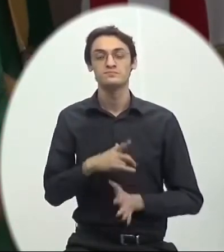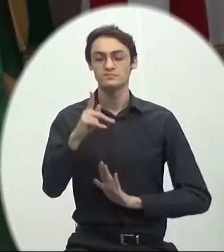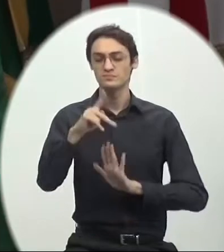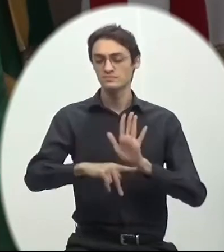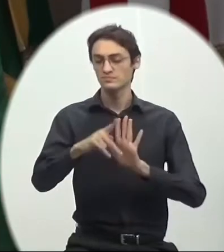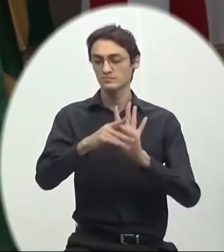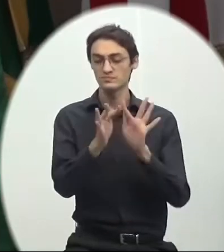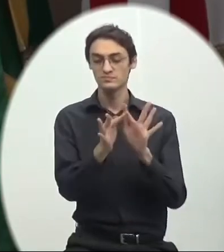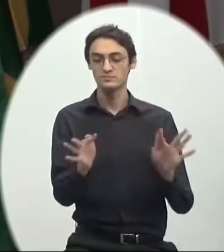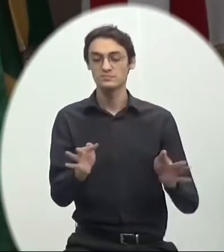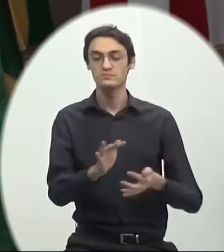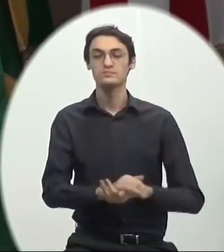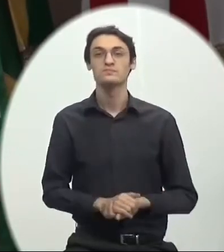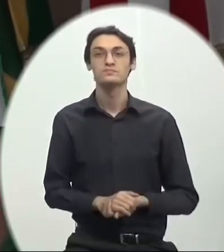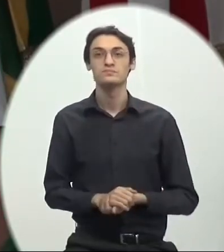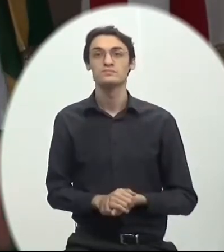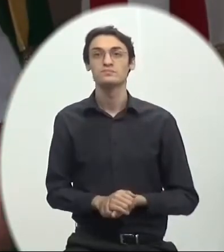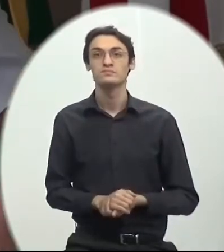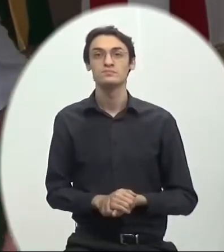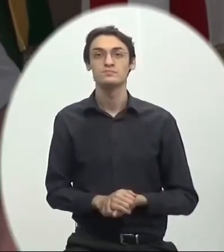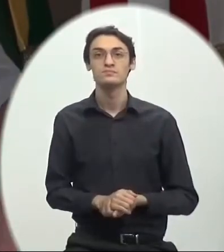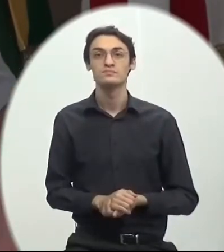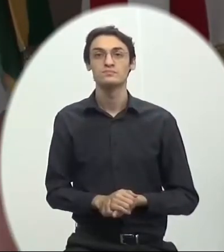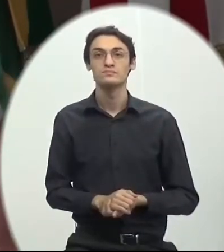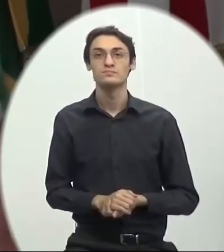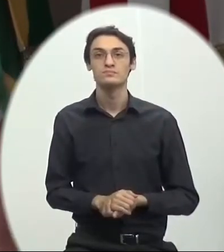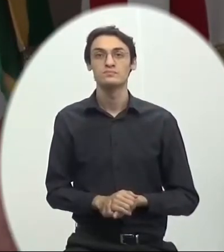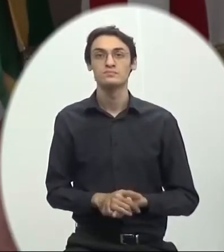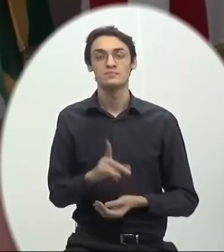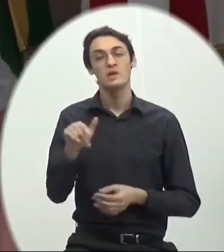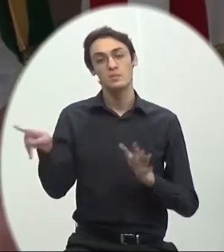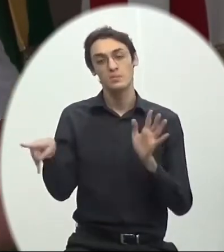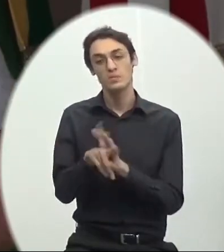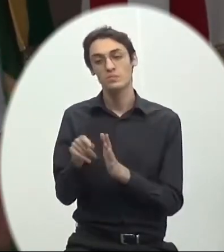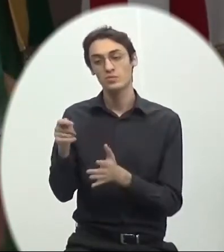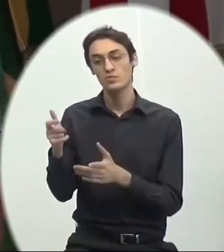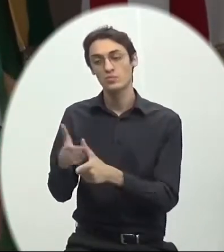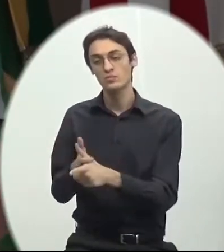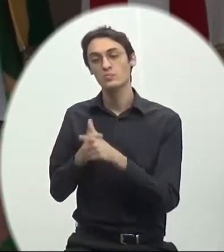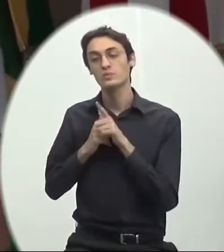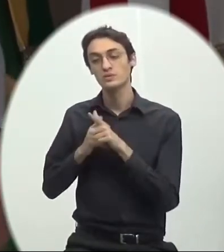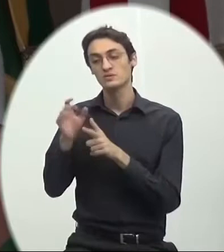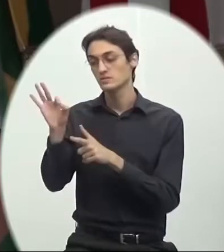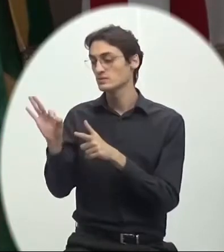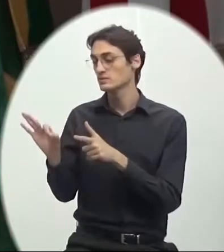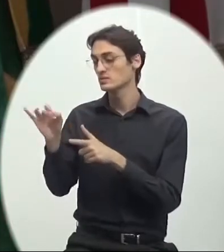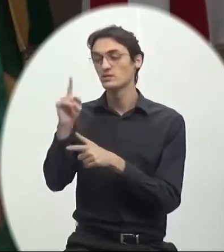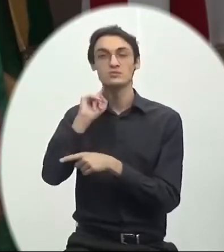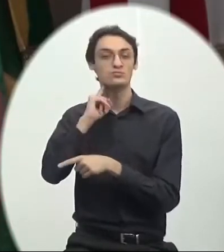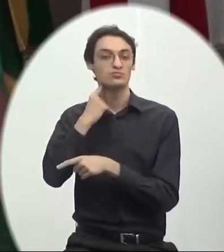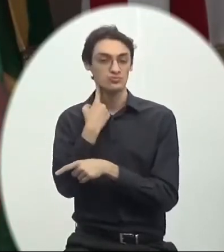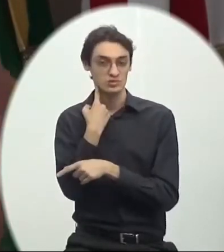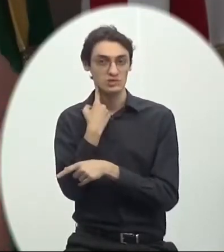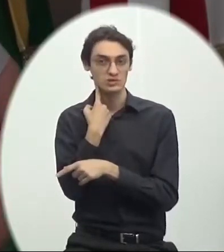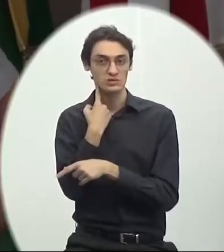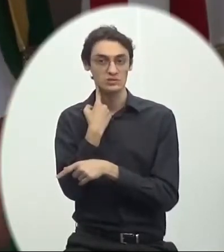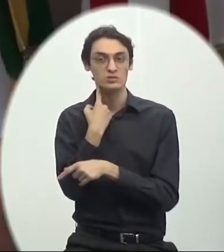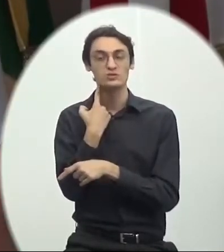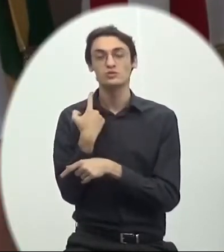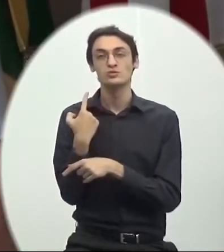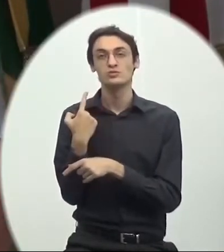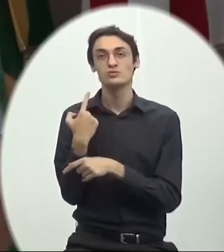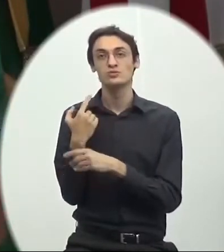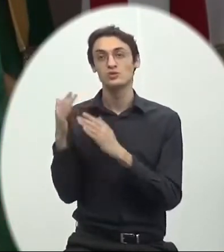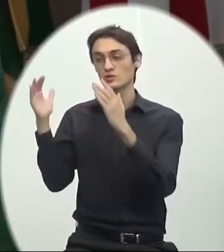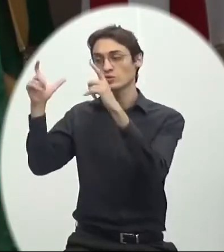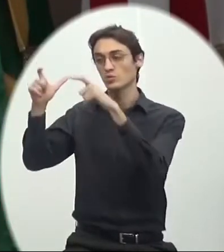projeto trata-se de um rebate na cobrança da taxa de lixo de galpões industriais. Por